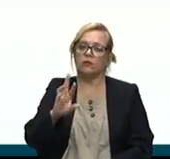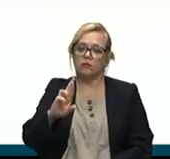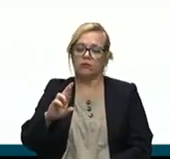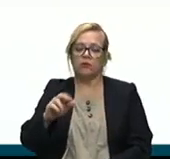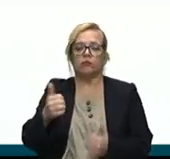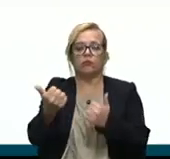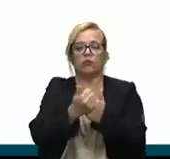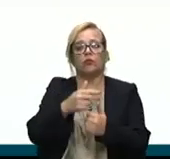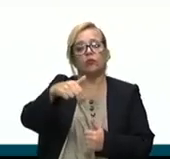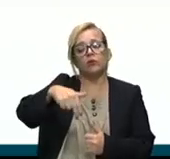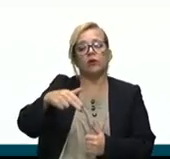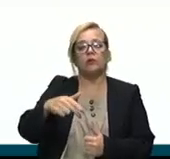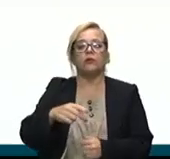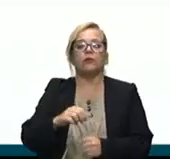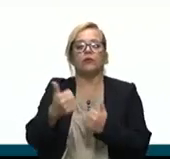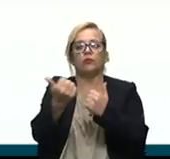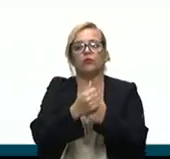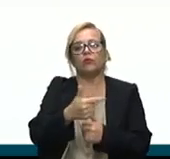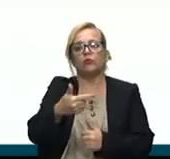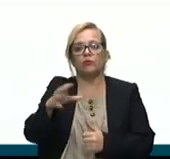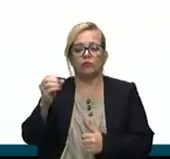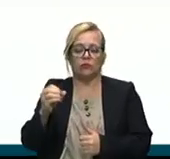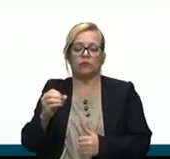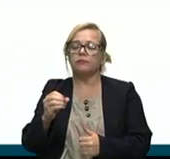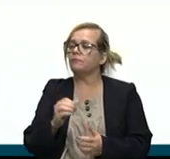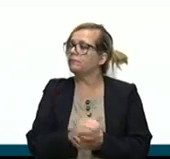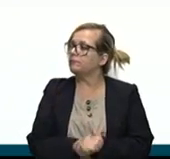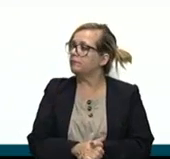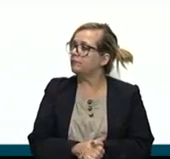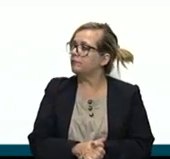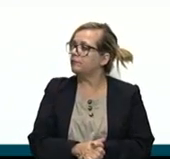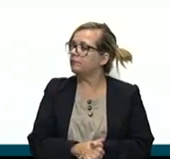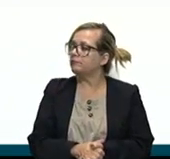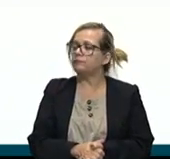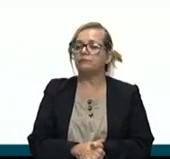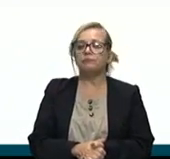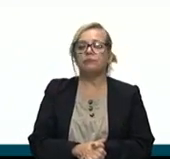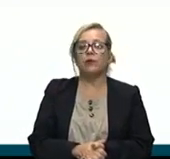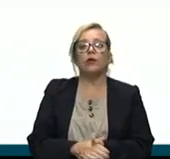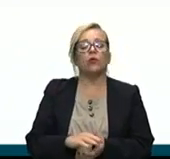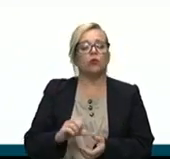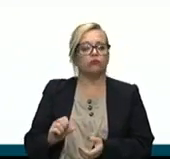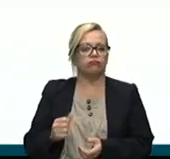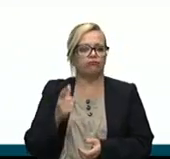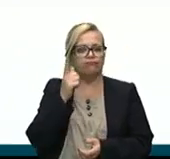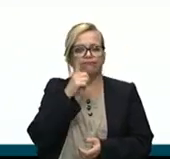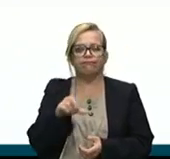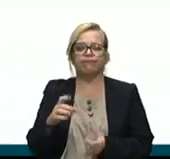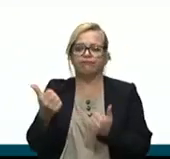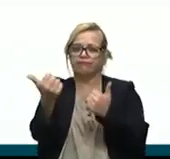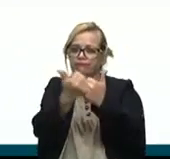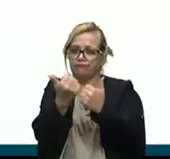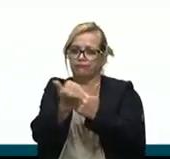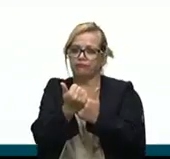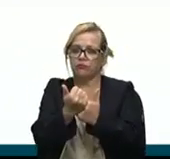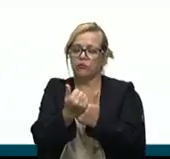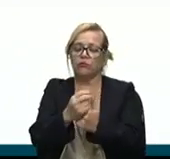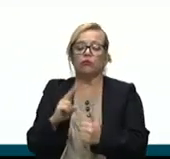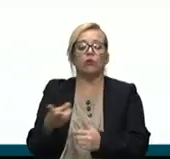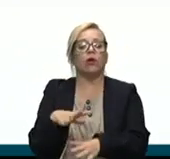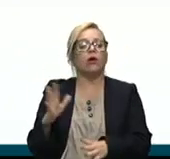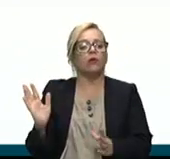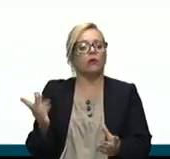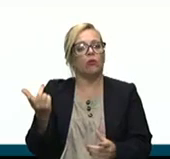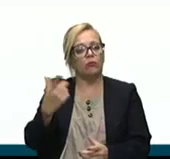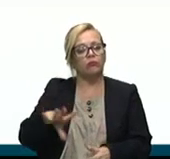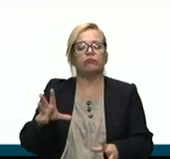no lugar do n eu coloquei o 20, que é o tamanho da amostra. Feitas as substituições, nós vamos aos